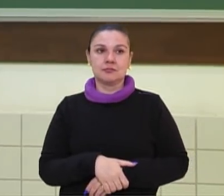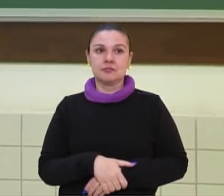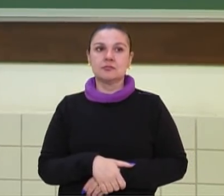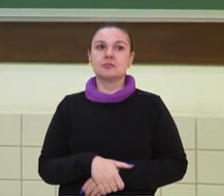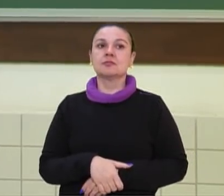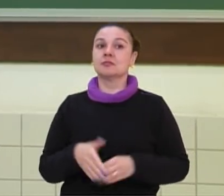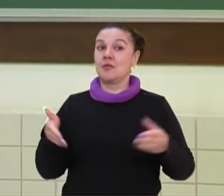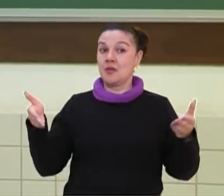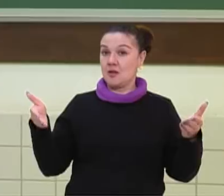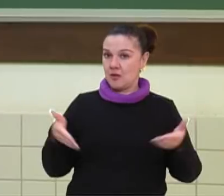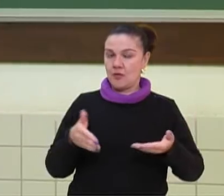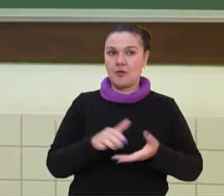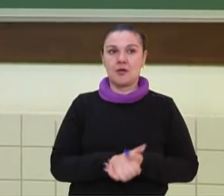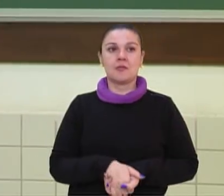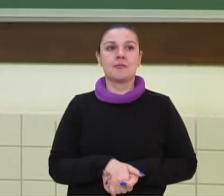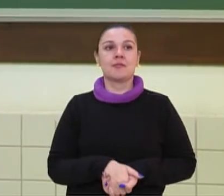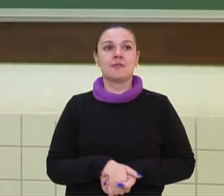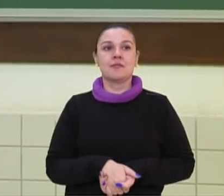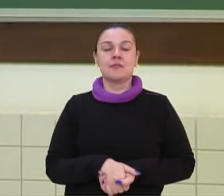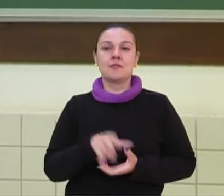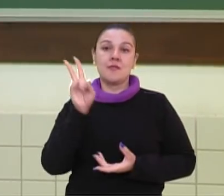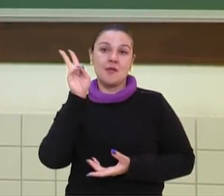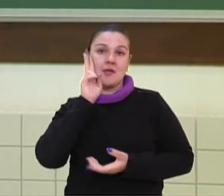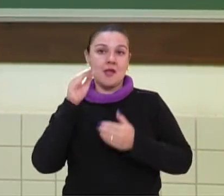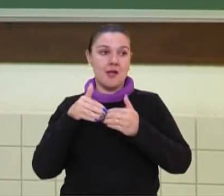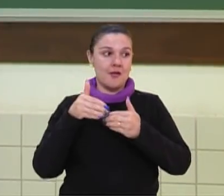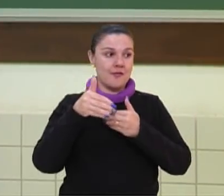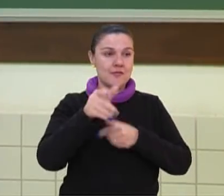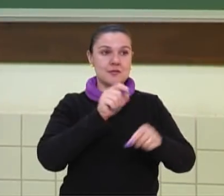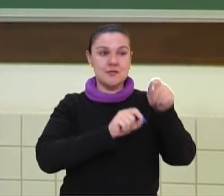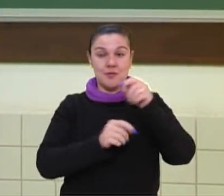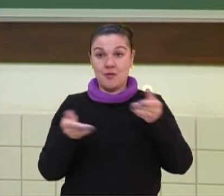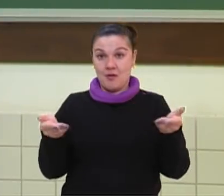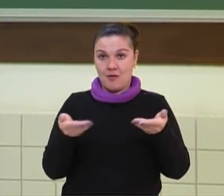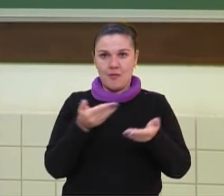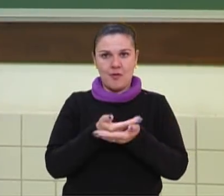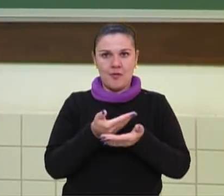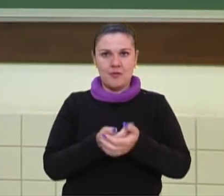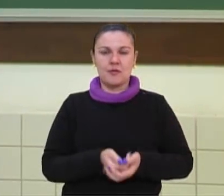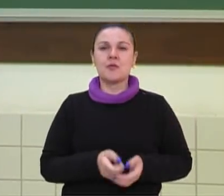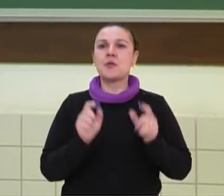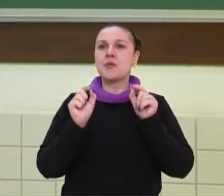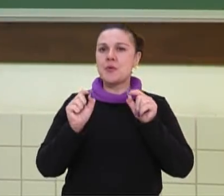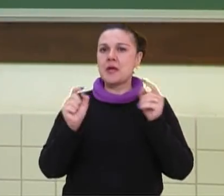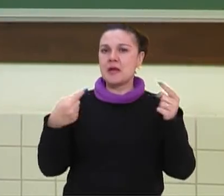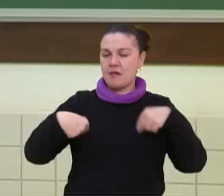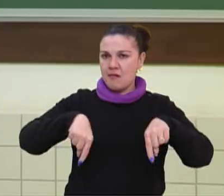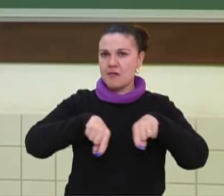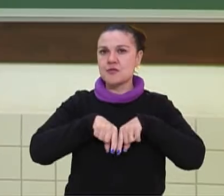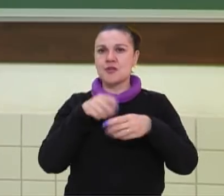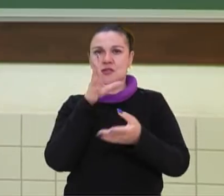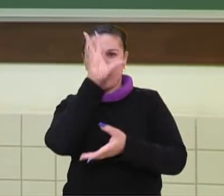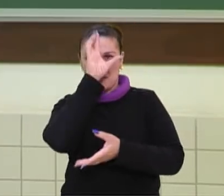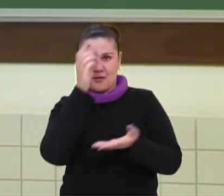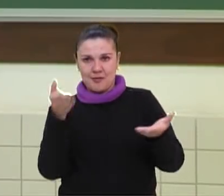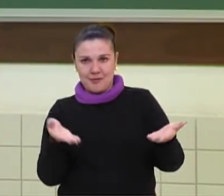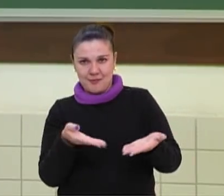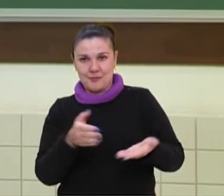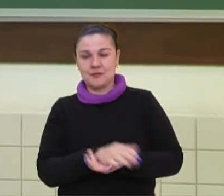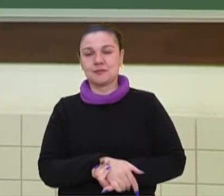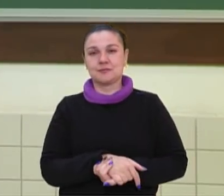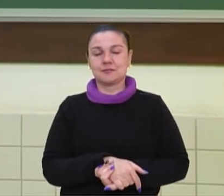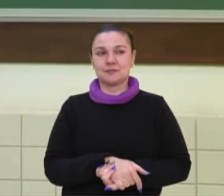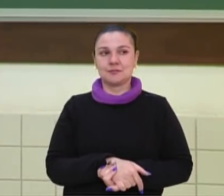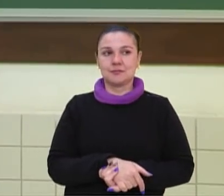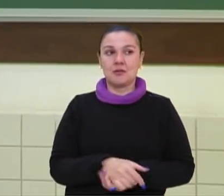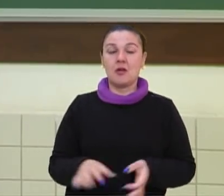E agora, nós vamos para a nossa revisão da aula de hoje. O que foi visto, né? Então, nós